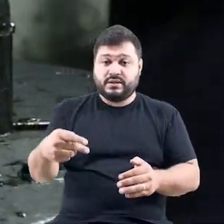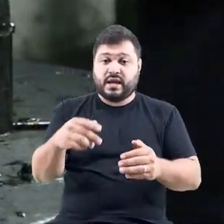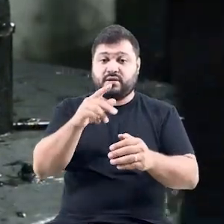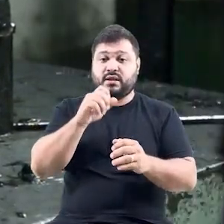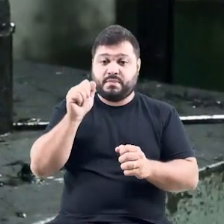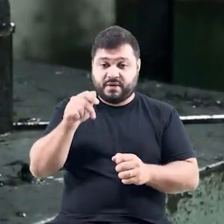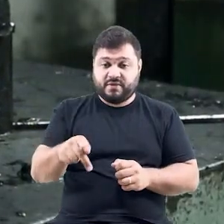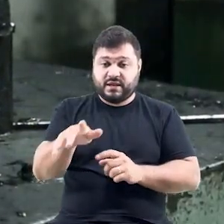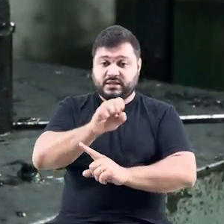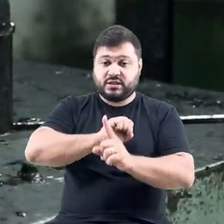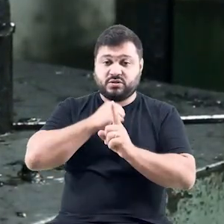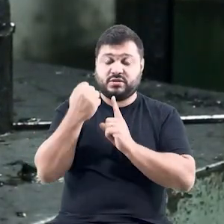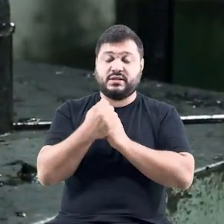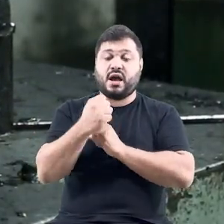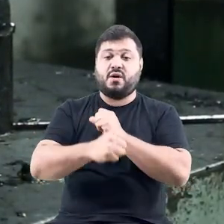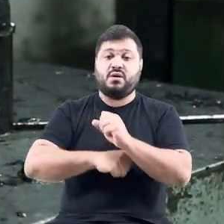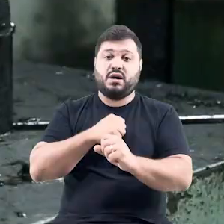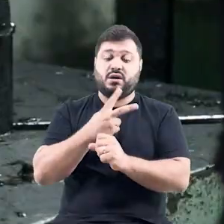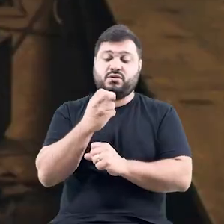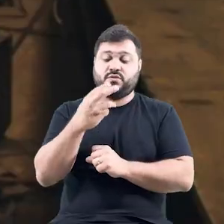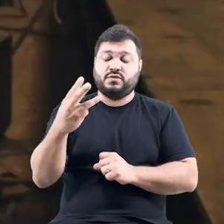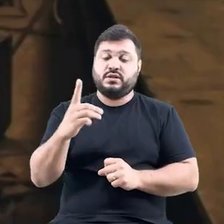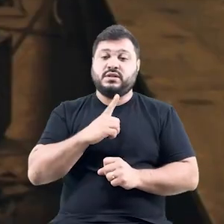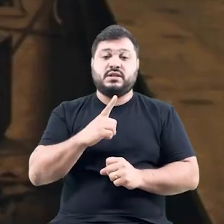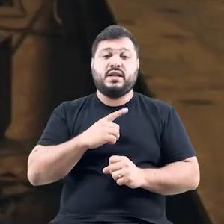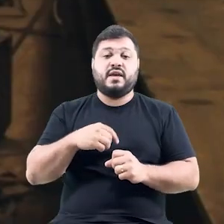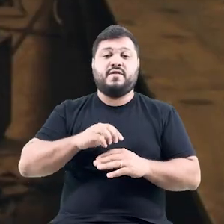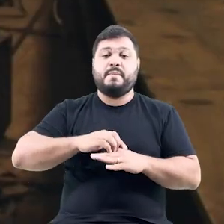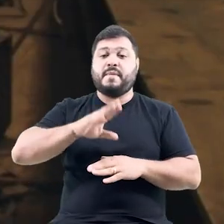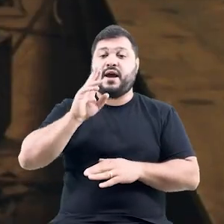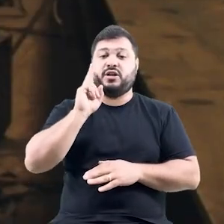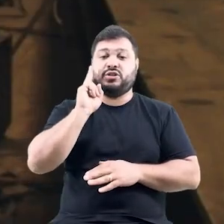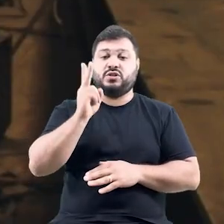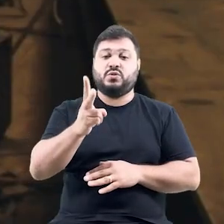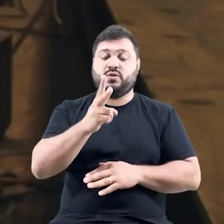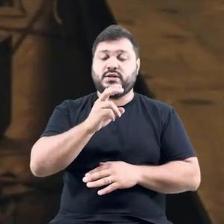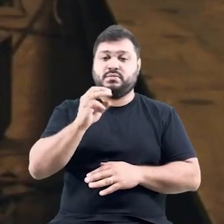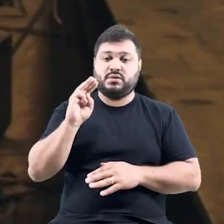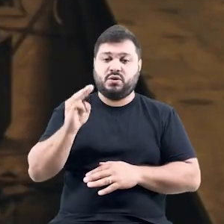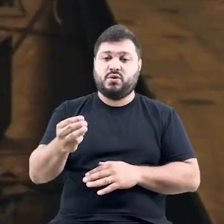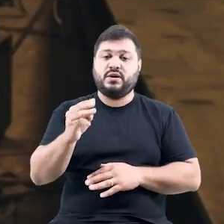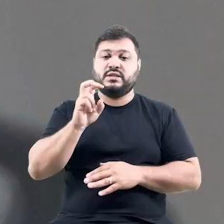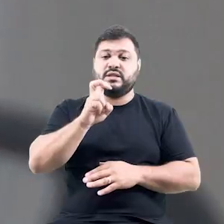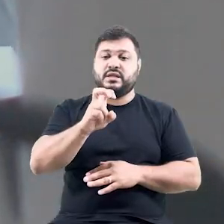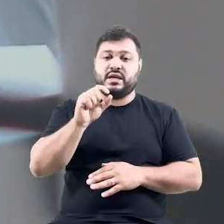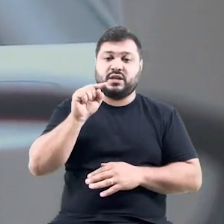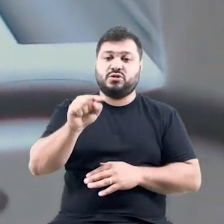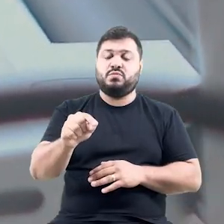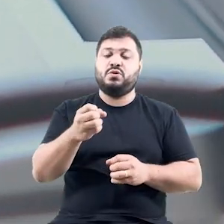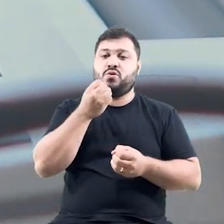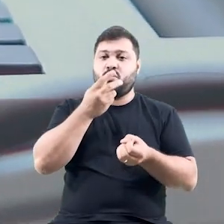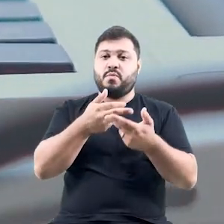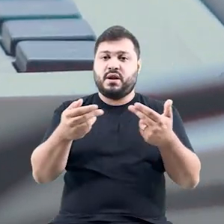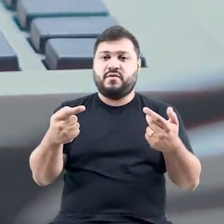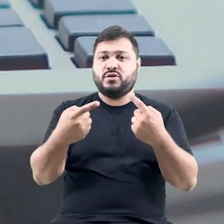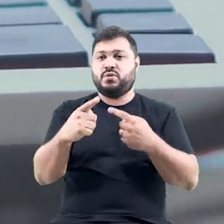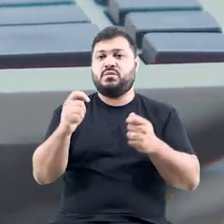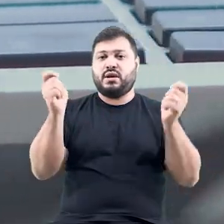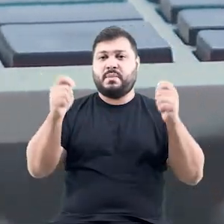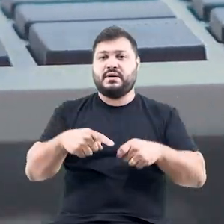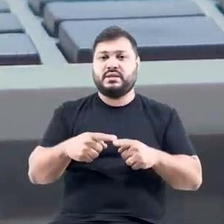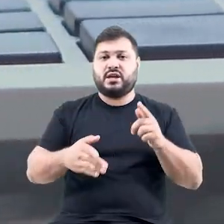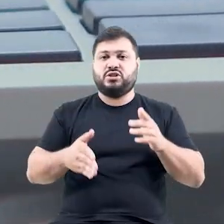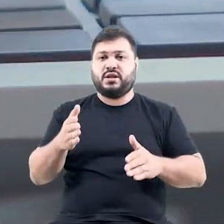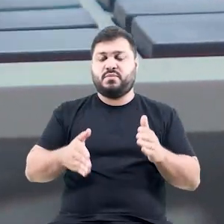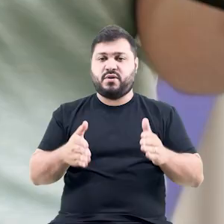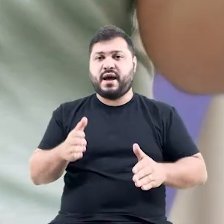Social, apenas em 2023 foram concedidos mais de 2.500.000 benefícios por